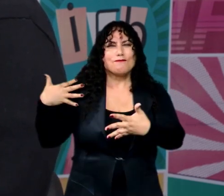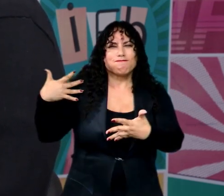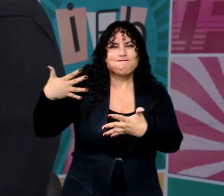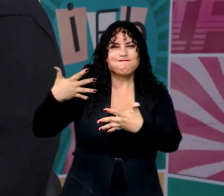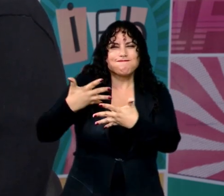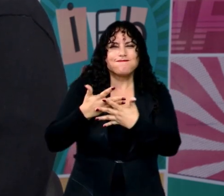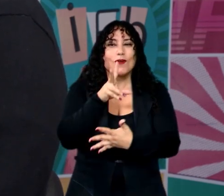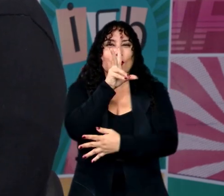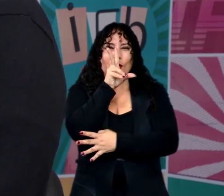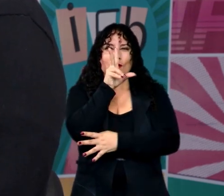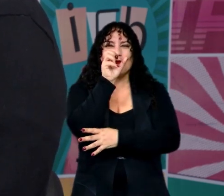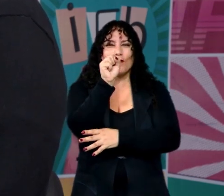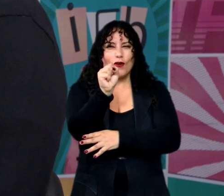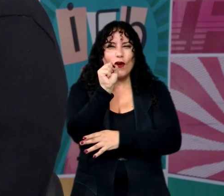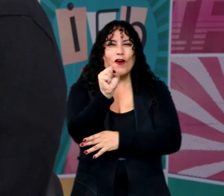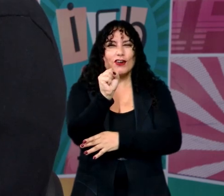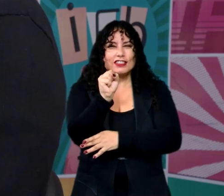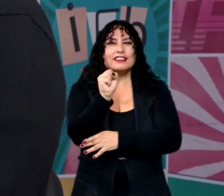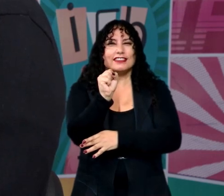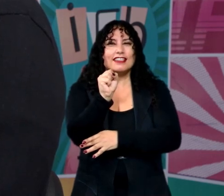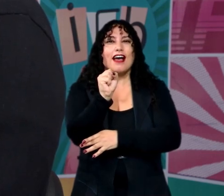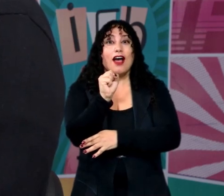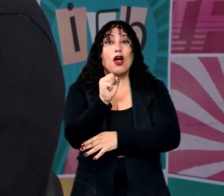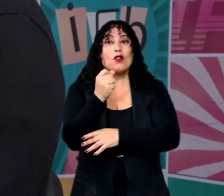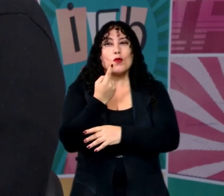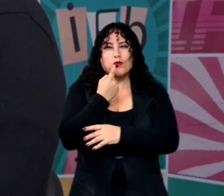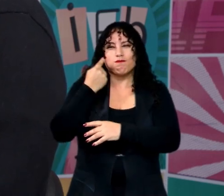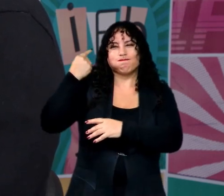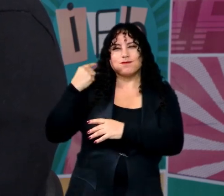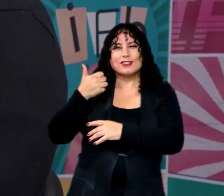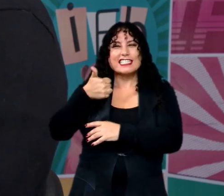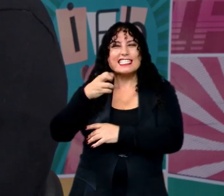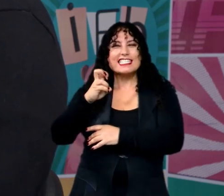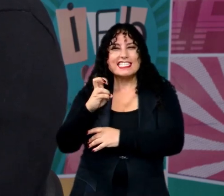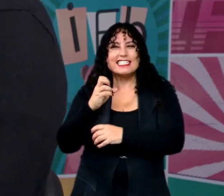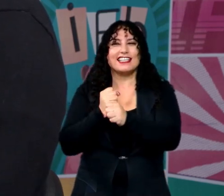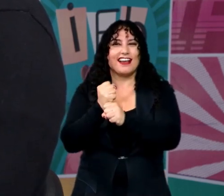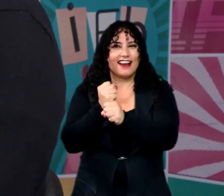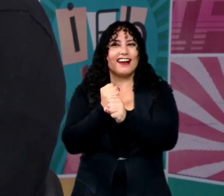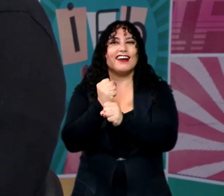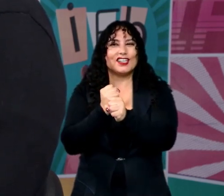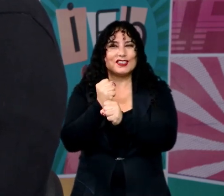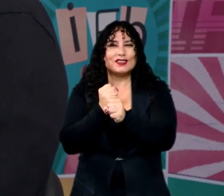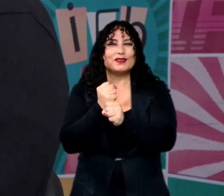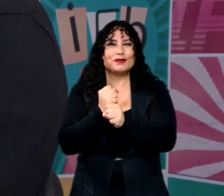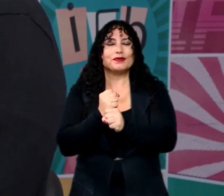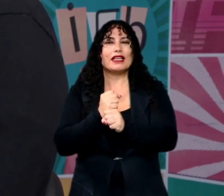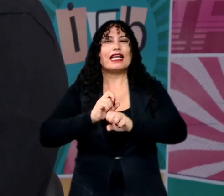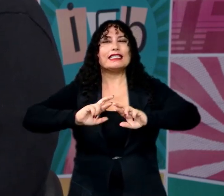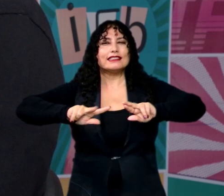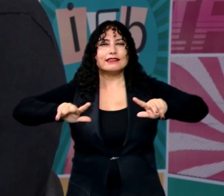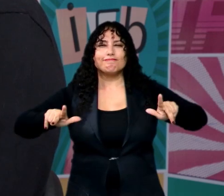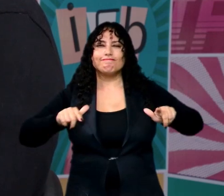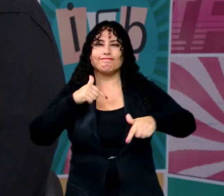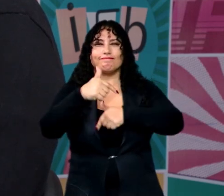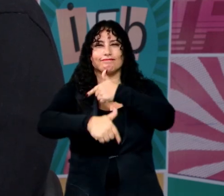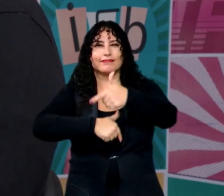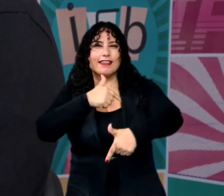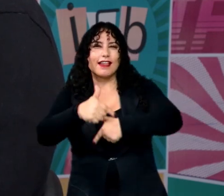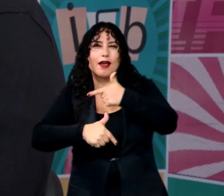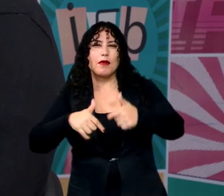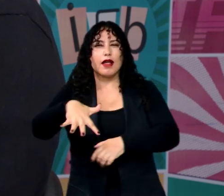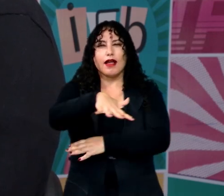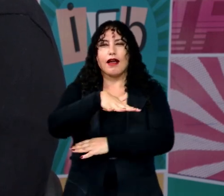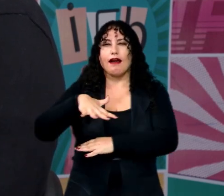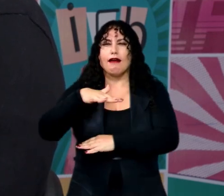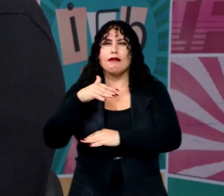força, especialmente nos últimos 15 anos. Então, as diferentes atuações com a área